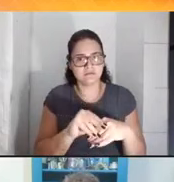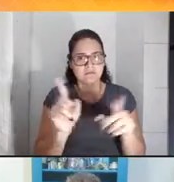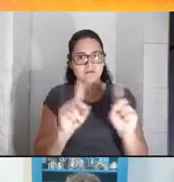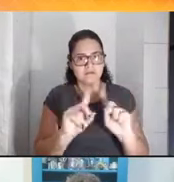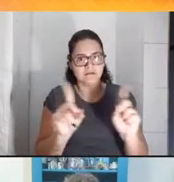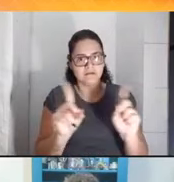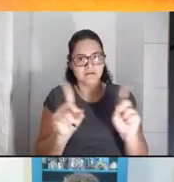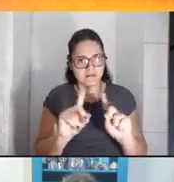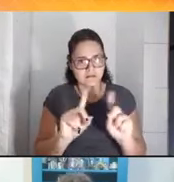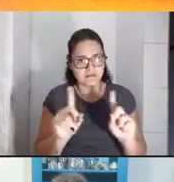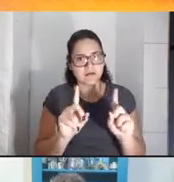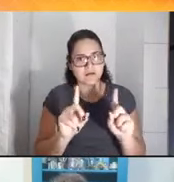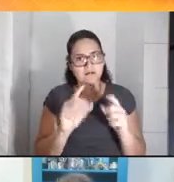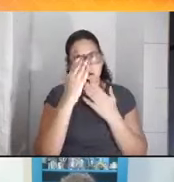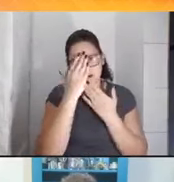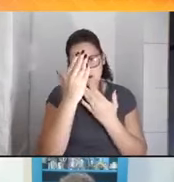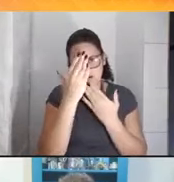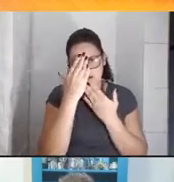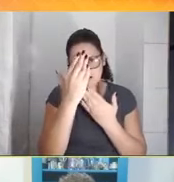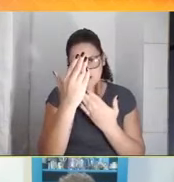especial aos dois.